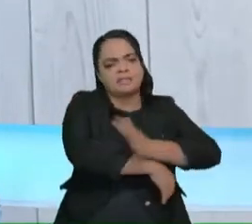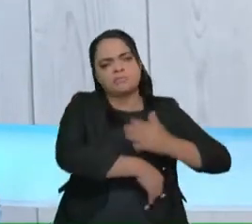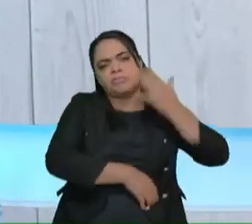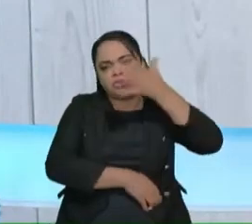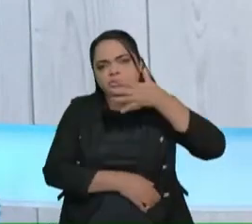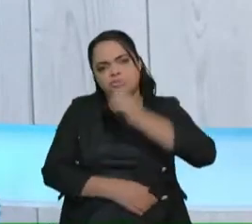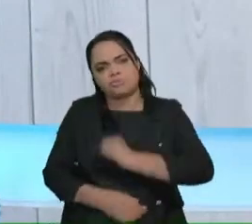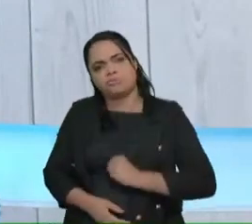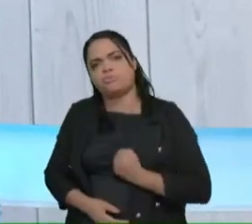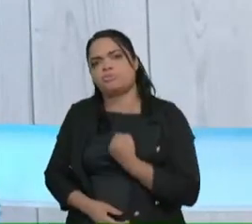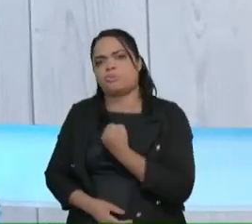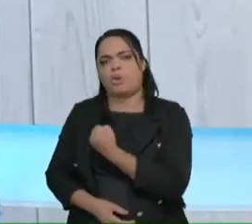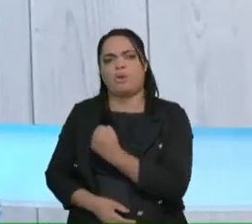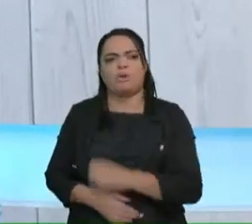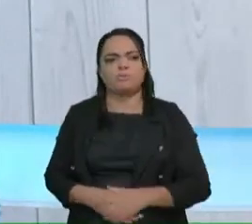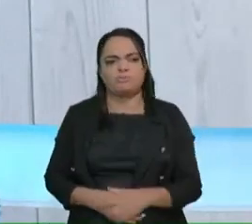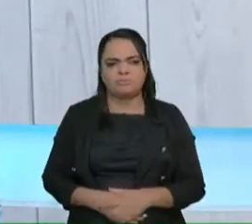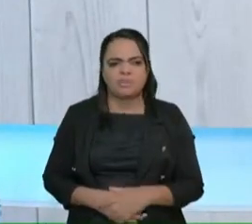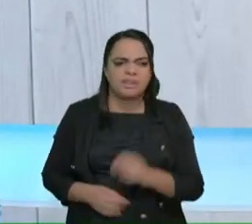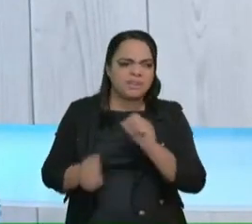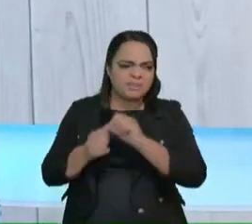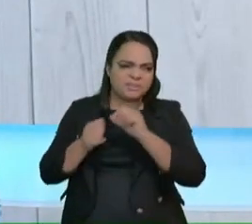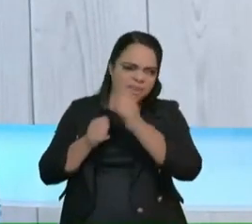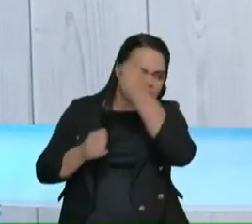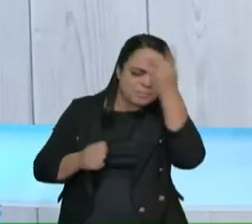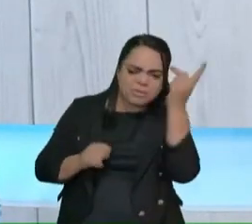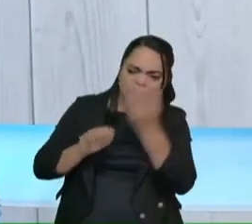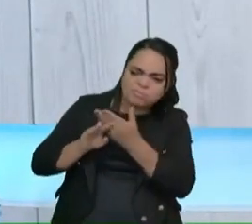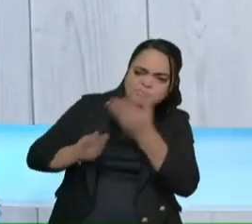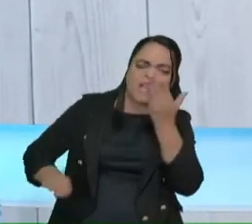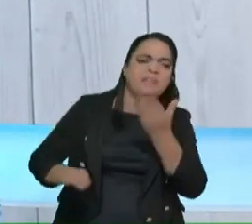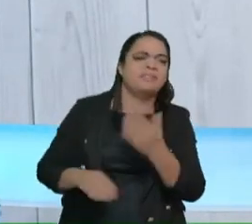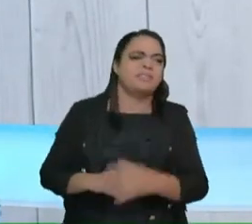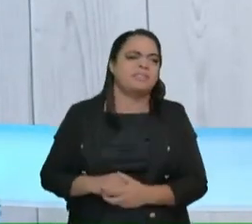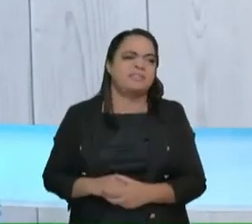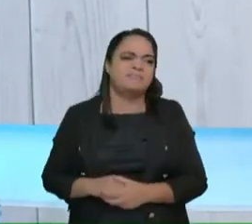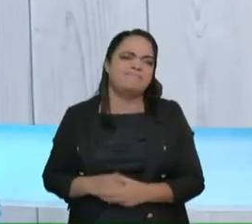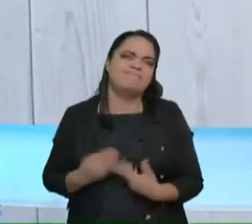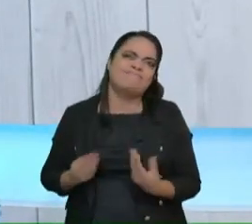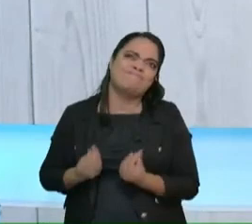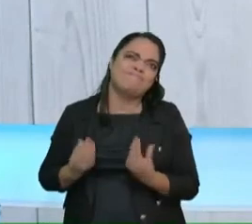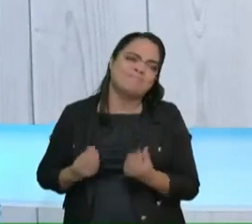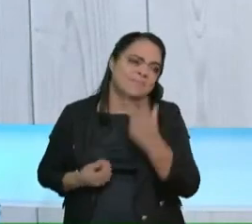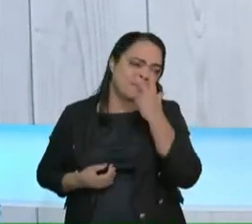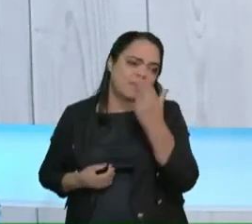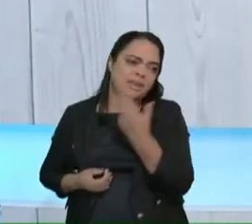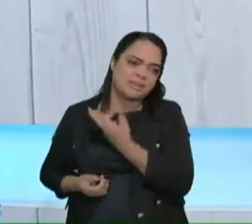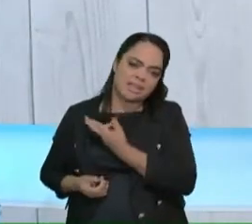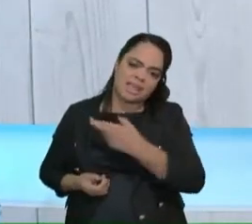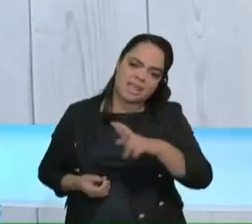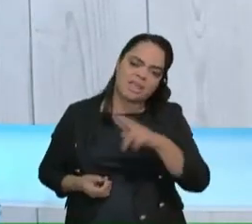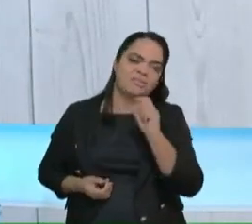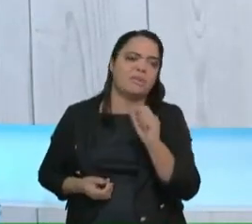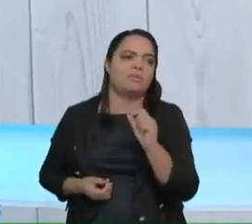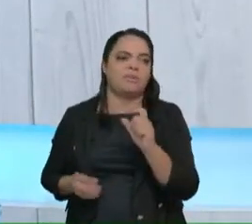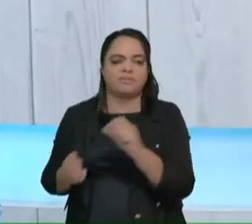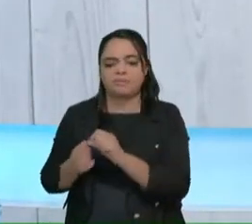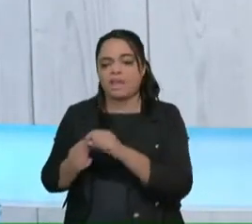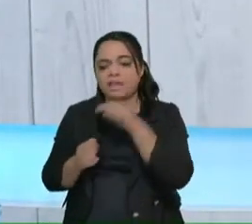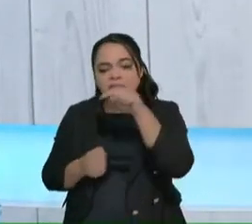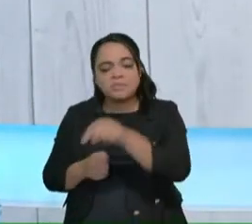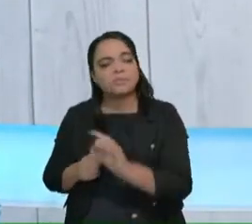eh que acabam afastando as pessoas que acab entendem que a religião leva a esse a